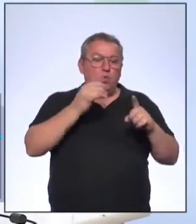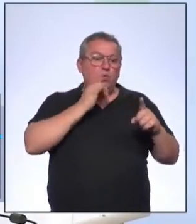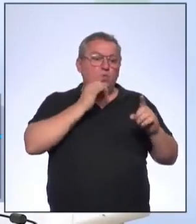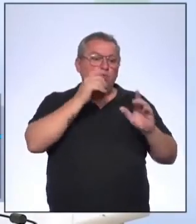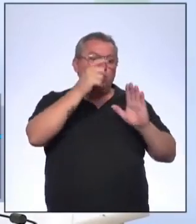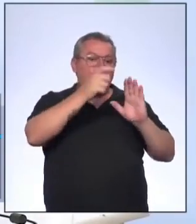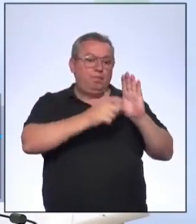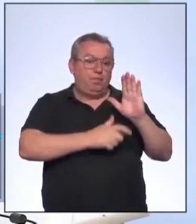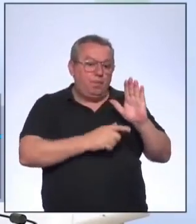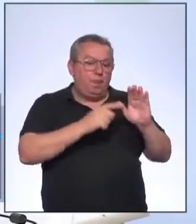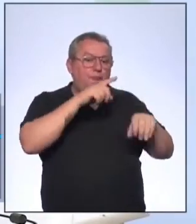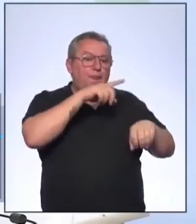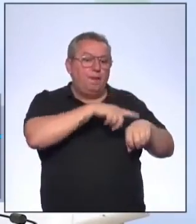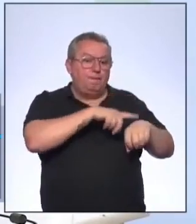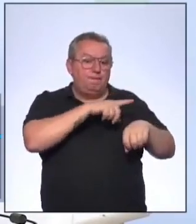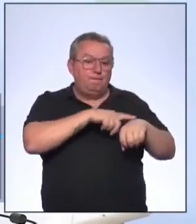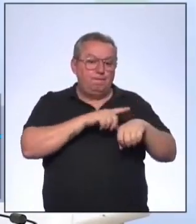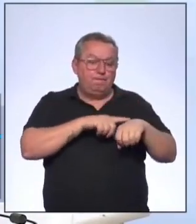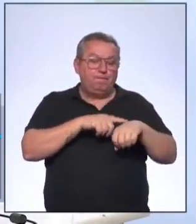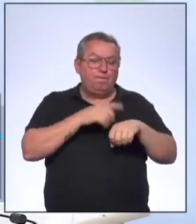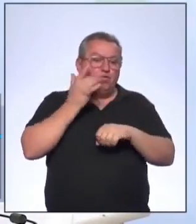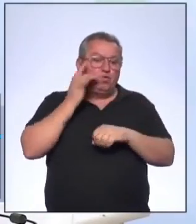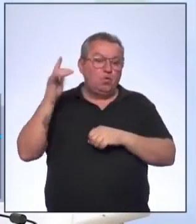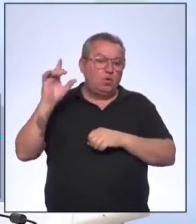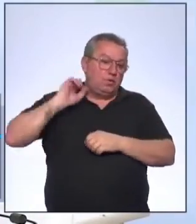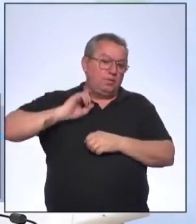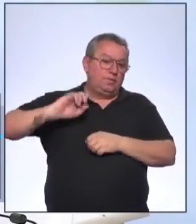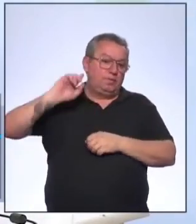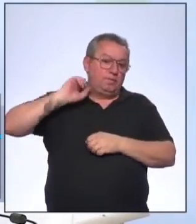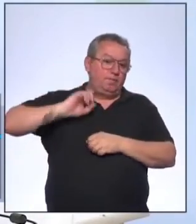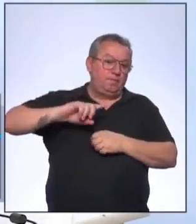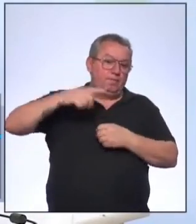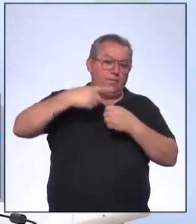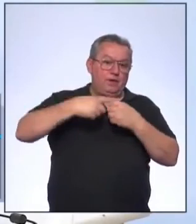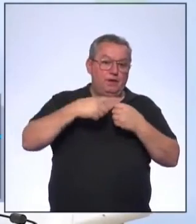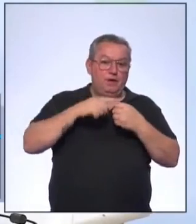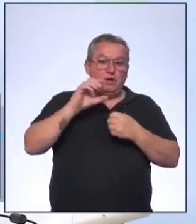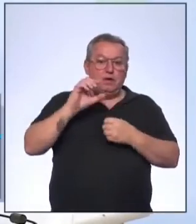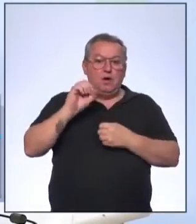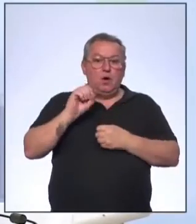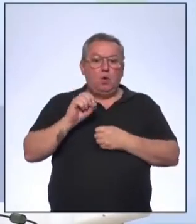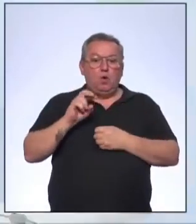exemplo do período da extração de ouro das Minas Gerais é a cidade de Ouro Preto.